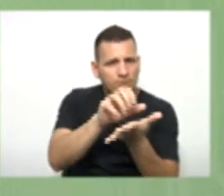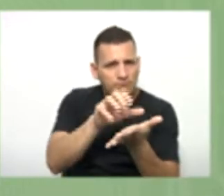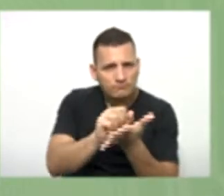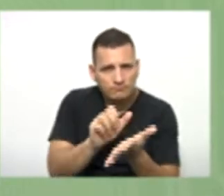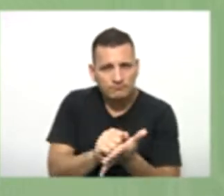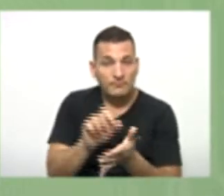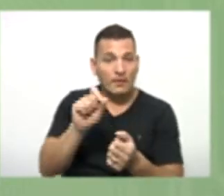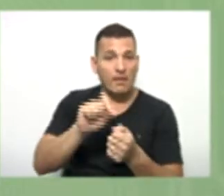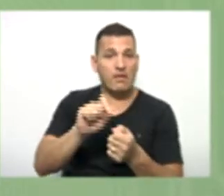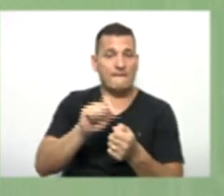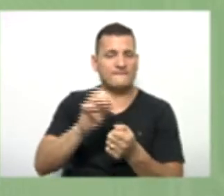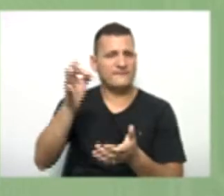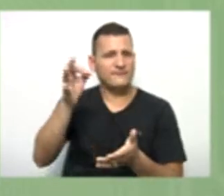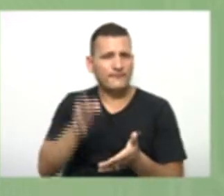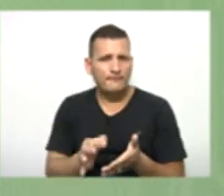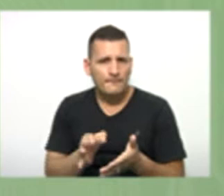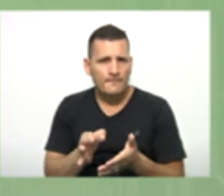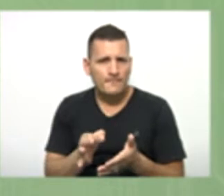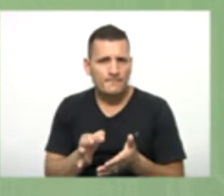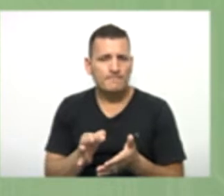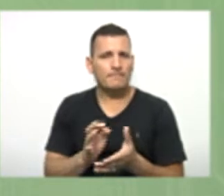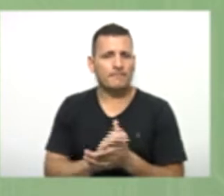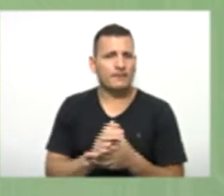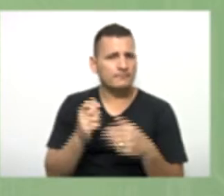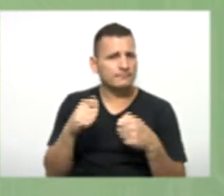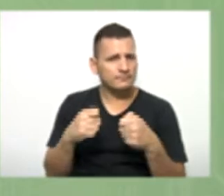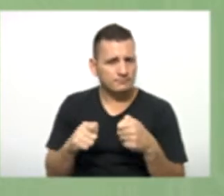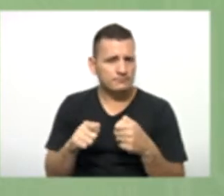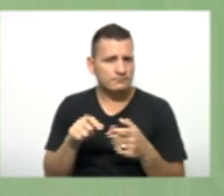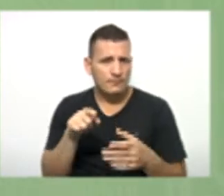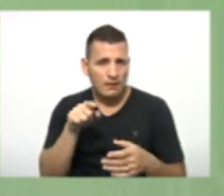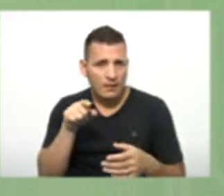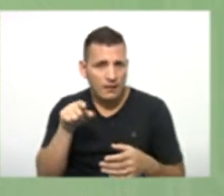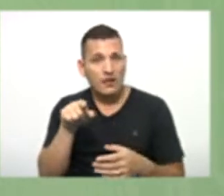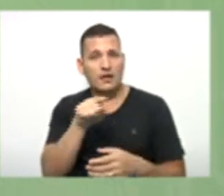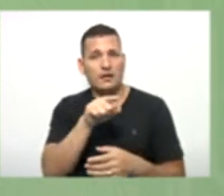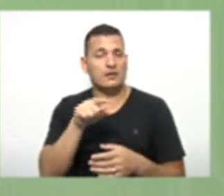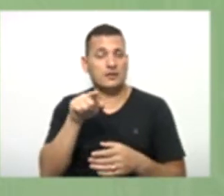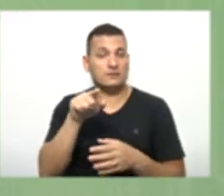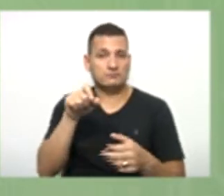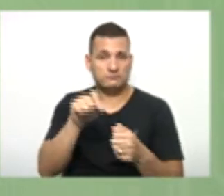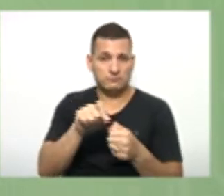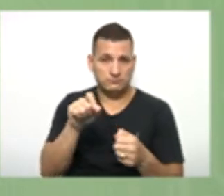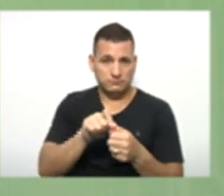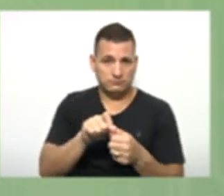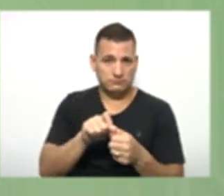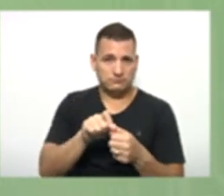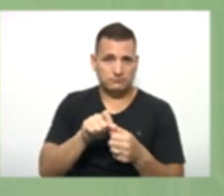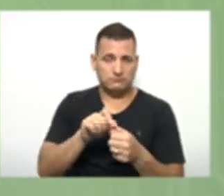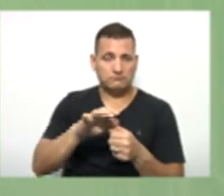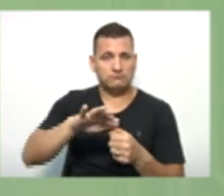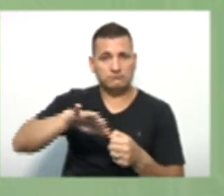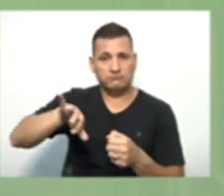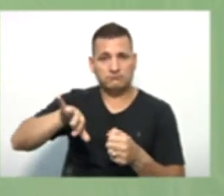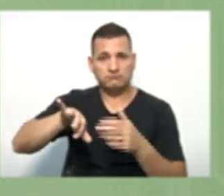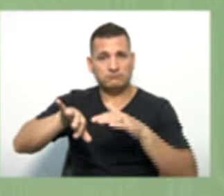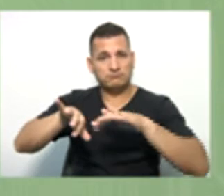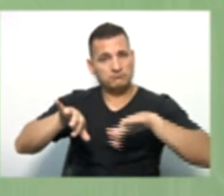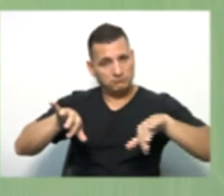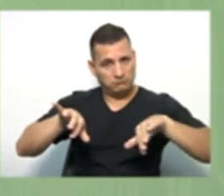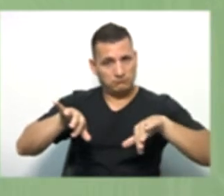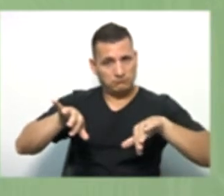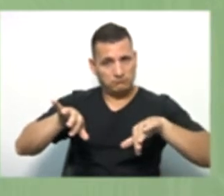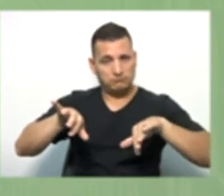correta, é necessário que estes sejam efetuados separadamente conforme a